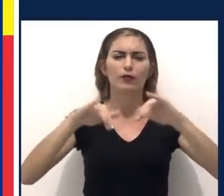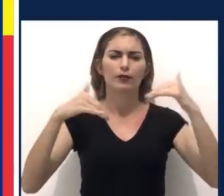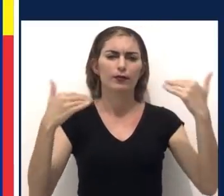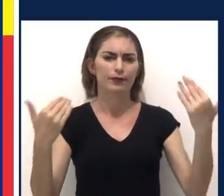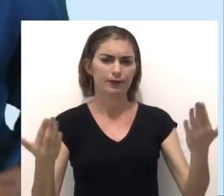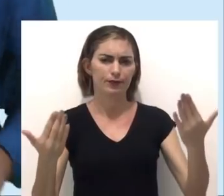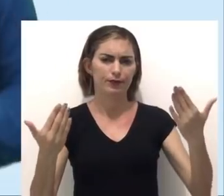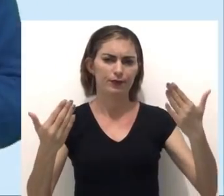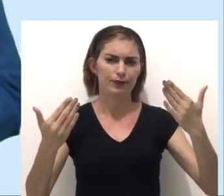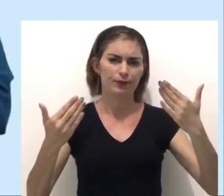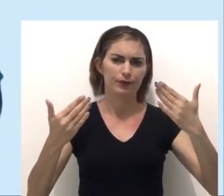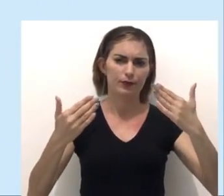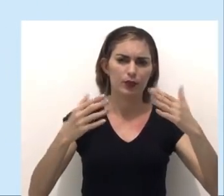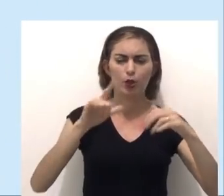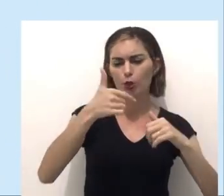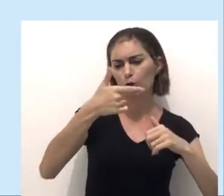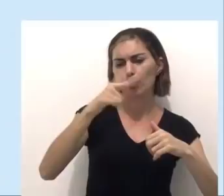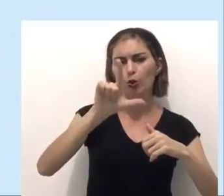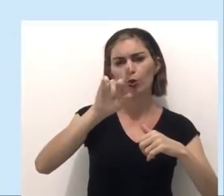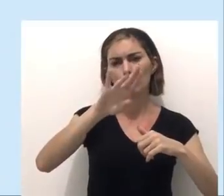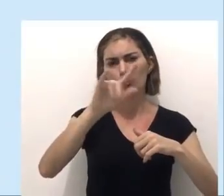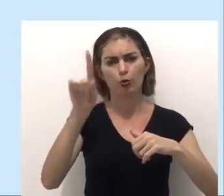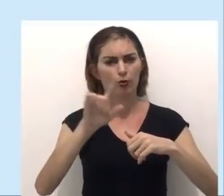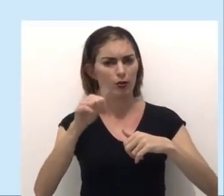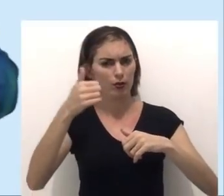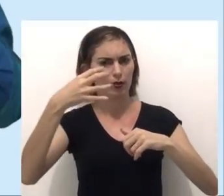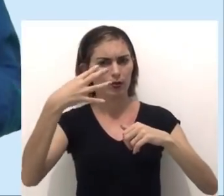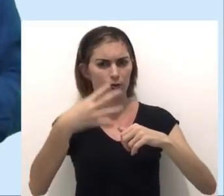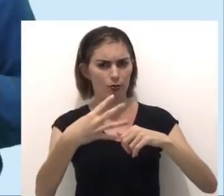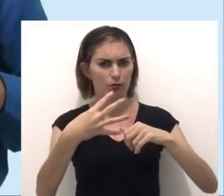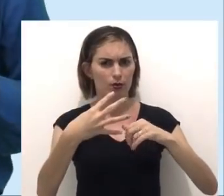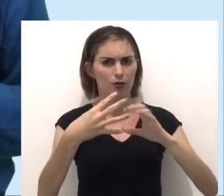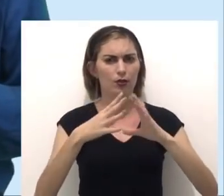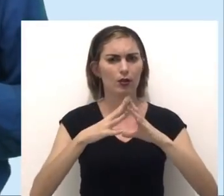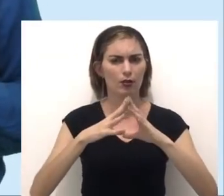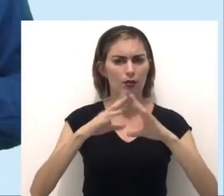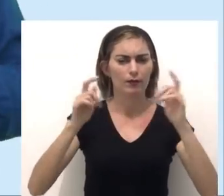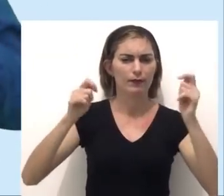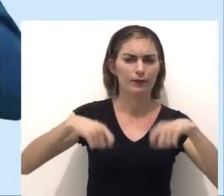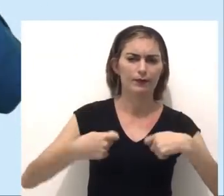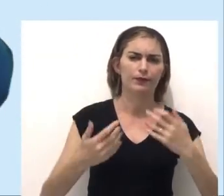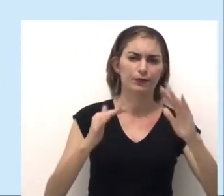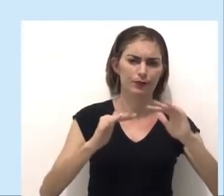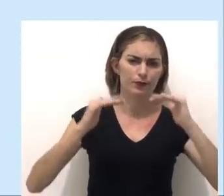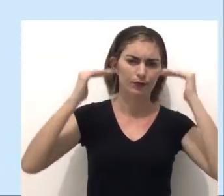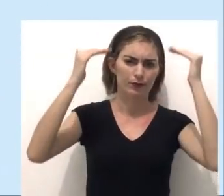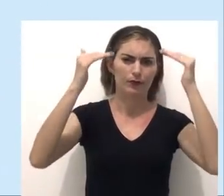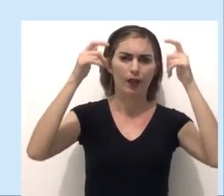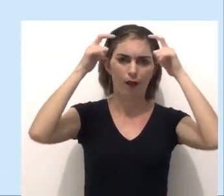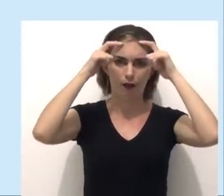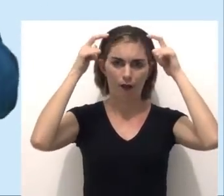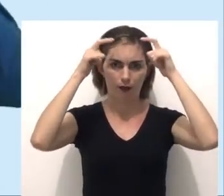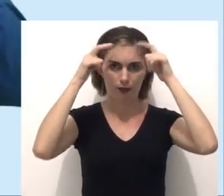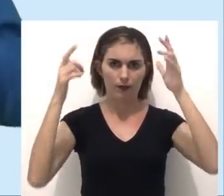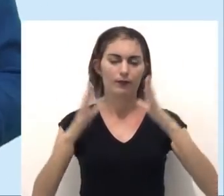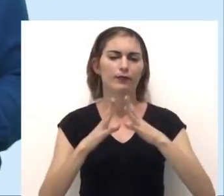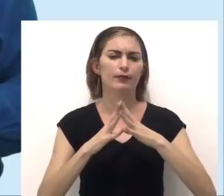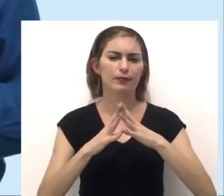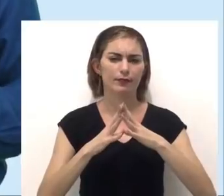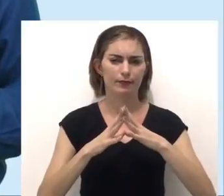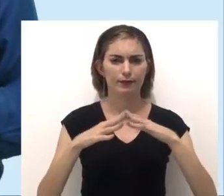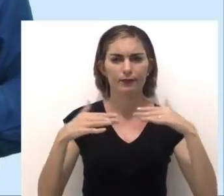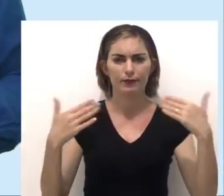rei. Então, Luís XIV dizia, o poder é o